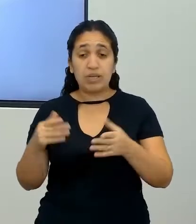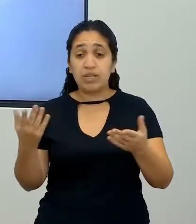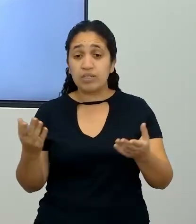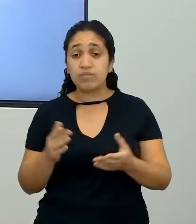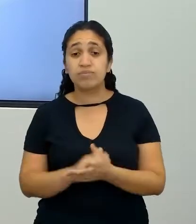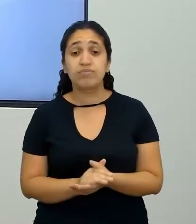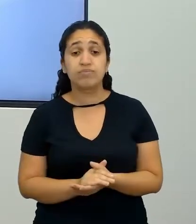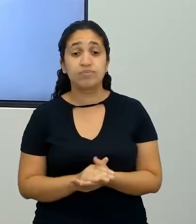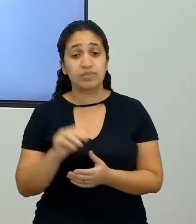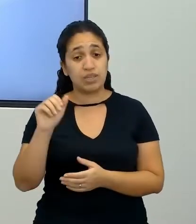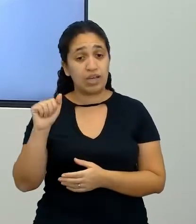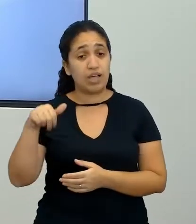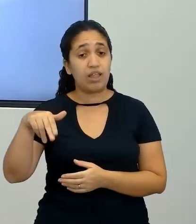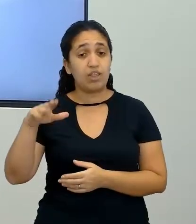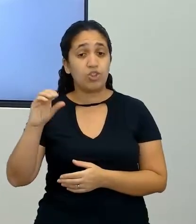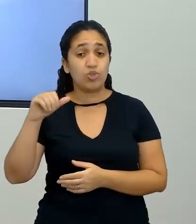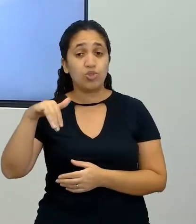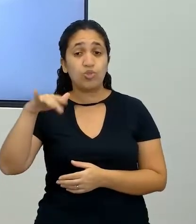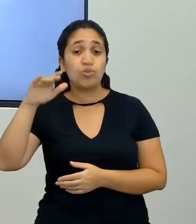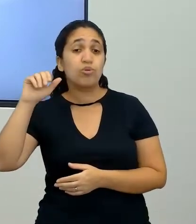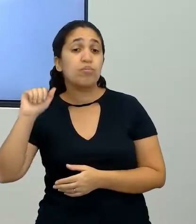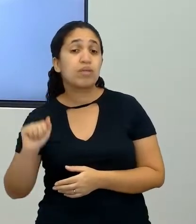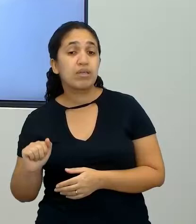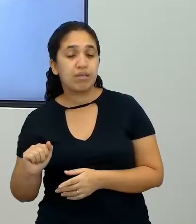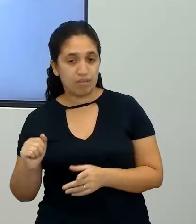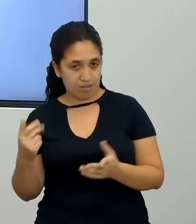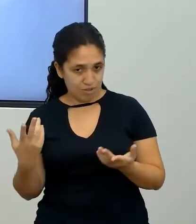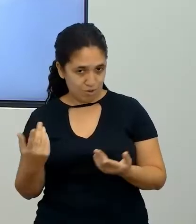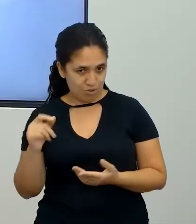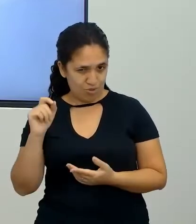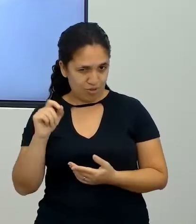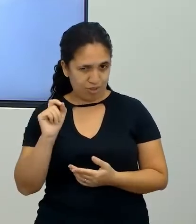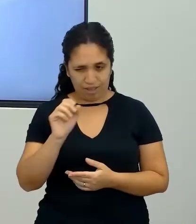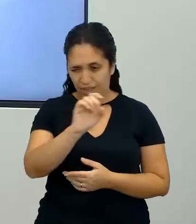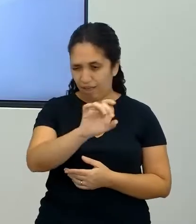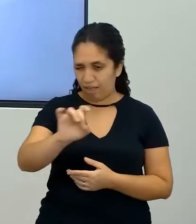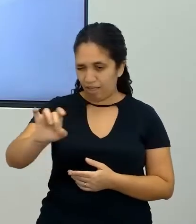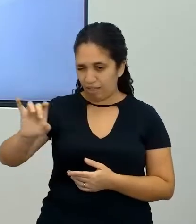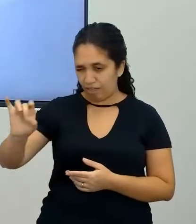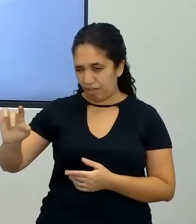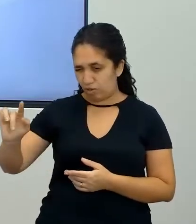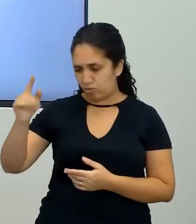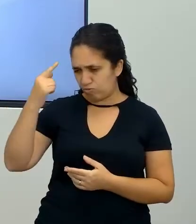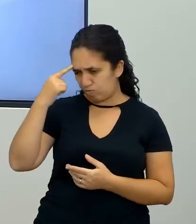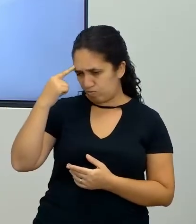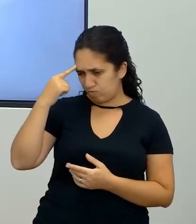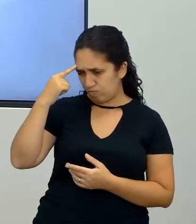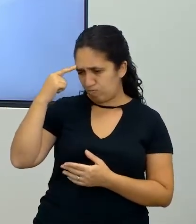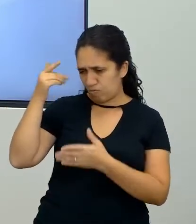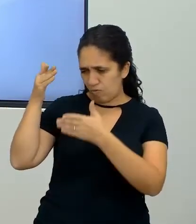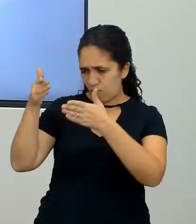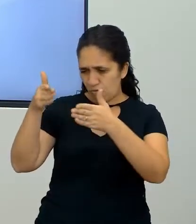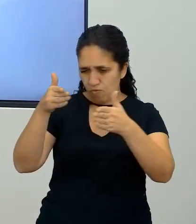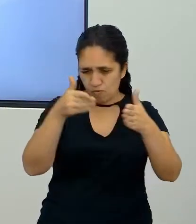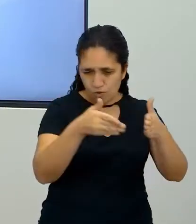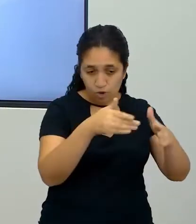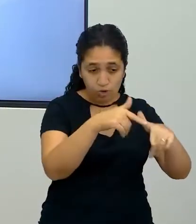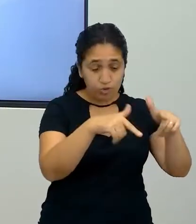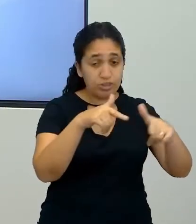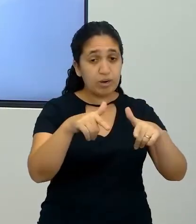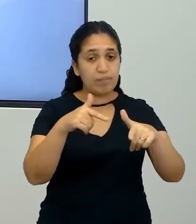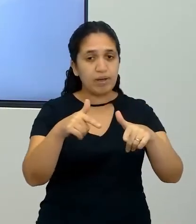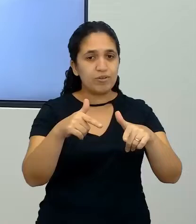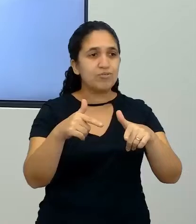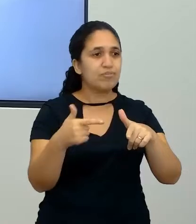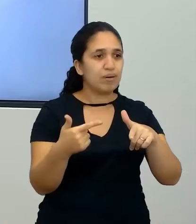se chama anomia, que é a falta de normas, porque cada um fica especializado no seu próprio trabalho, mas perde de